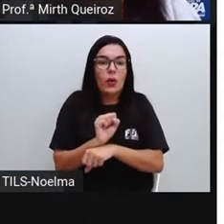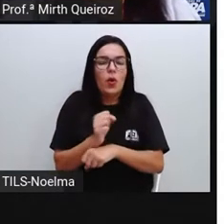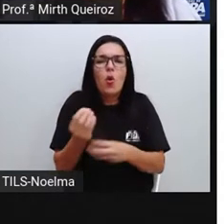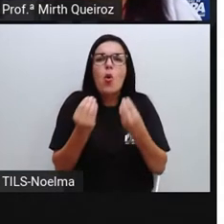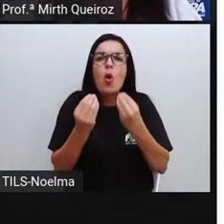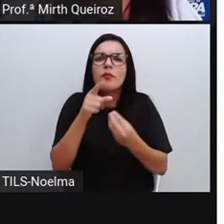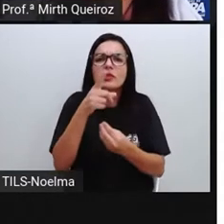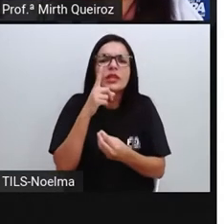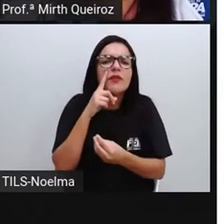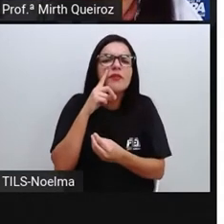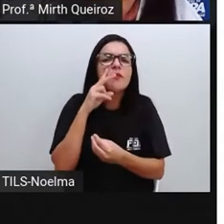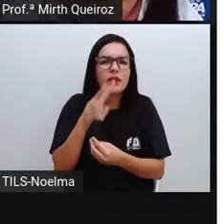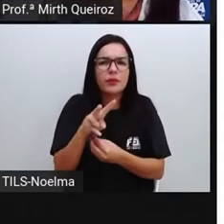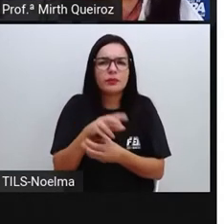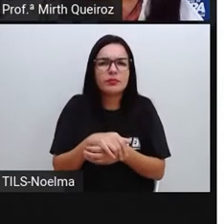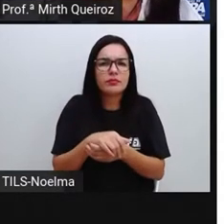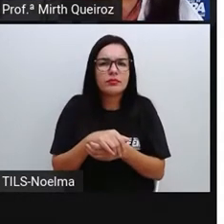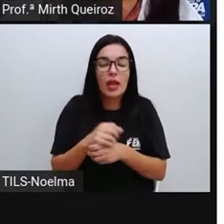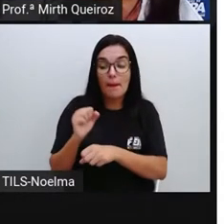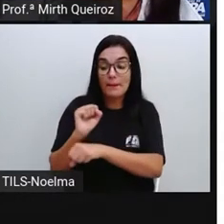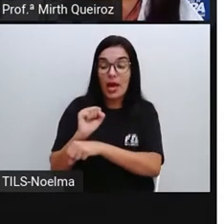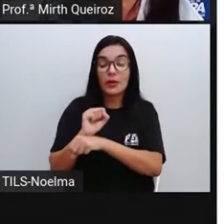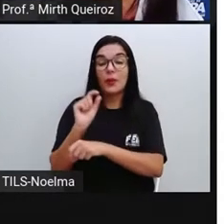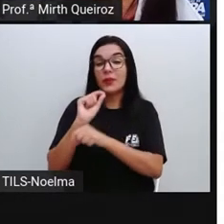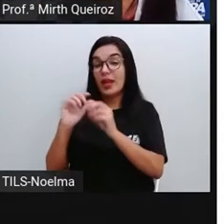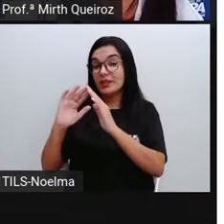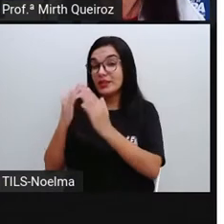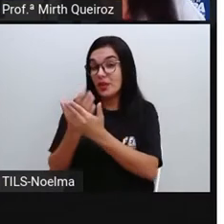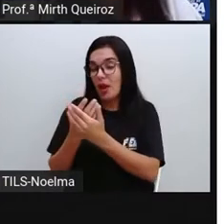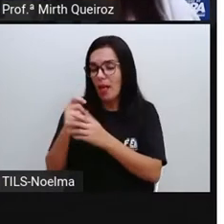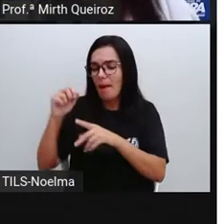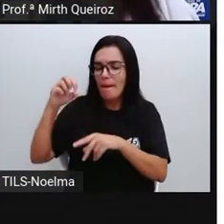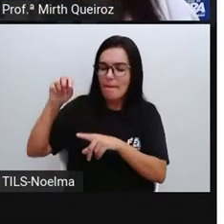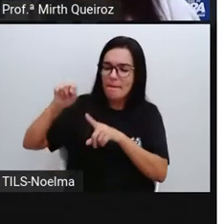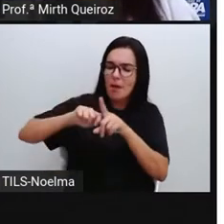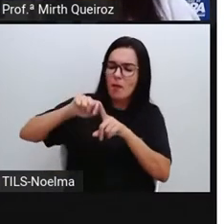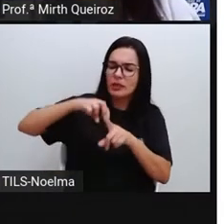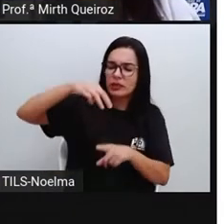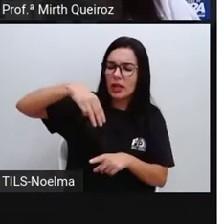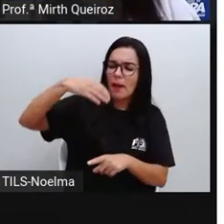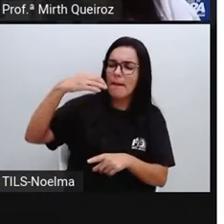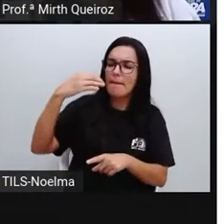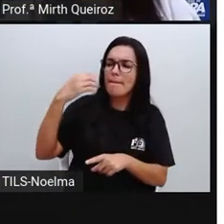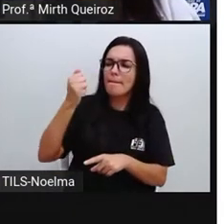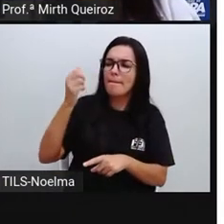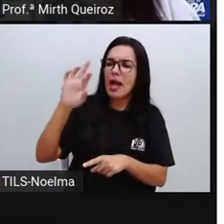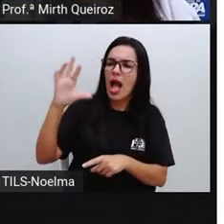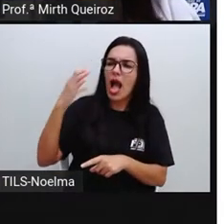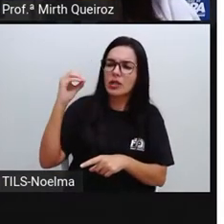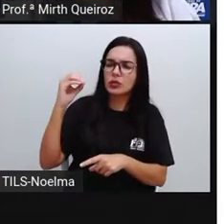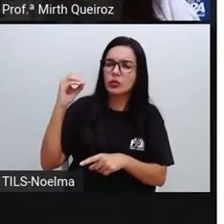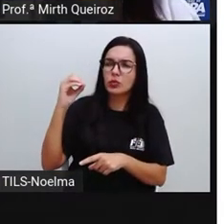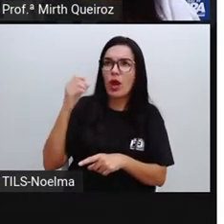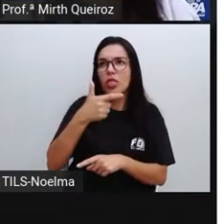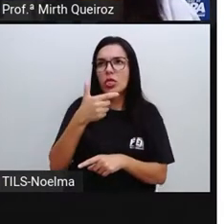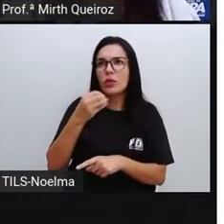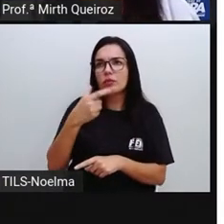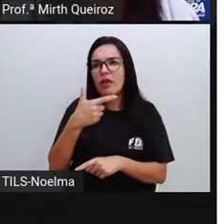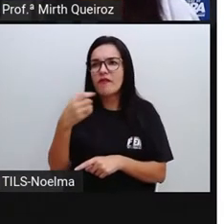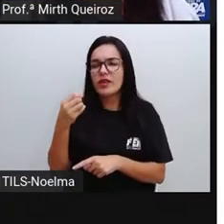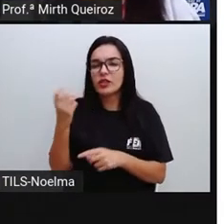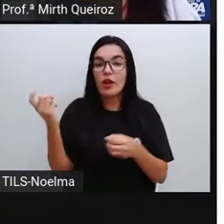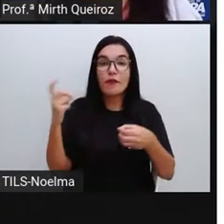nossa escola, ela parou lá no mês de março do ano passado, né? Do ano letivo 2020, e